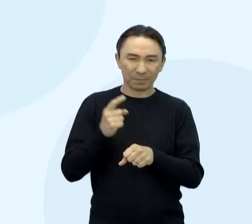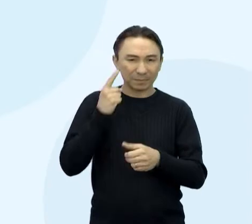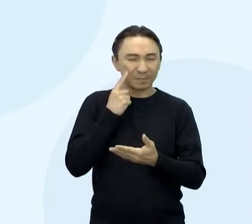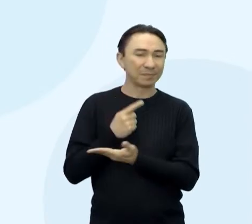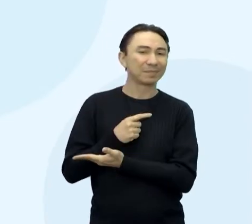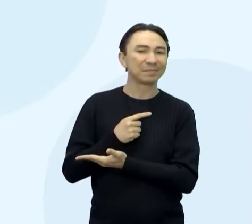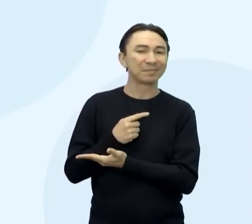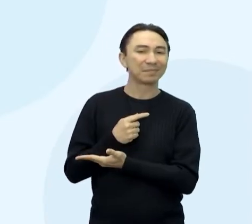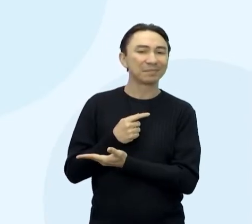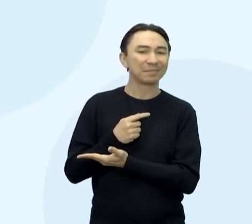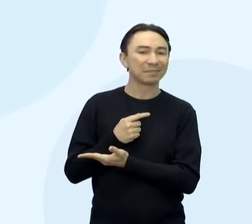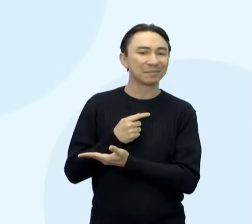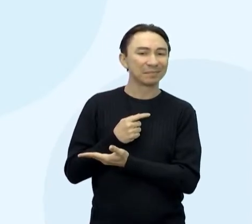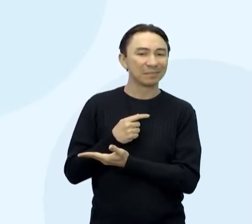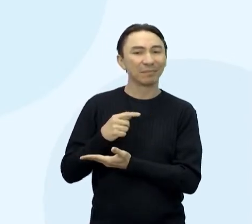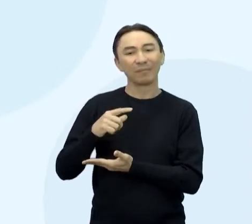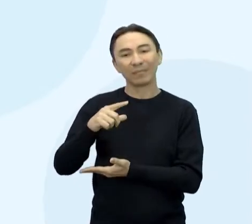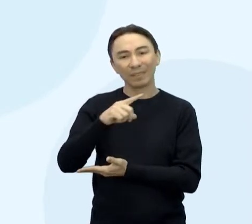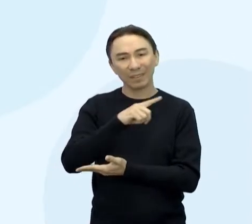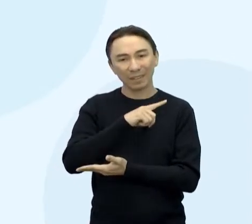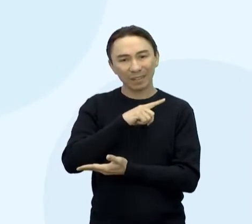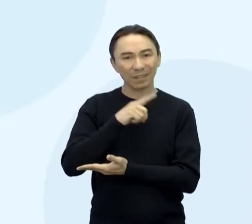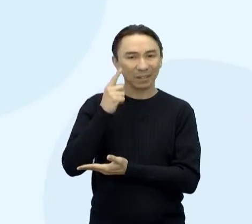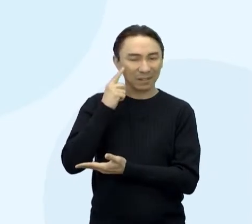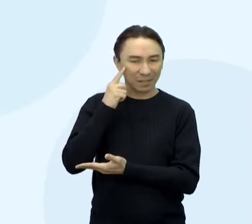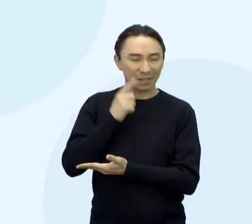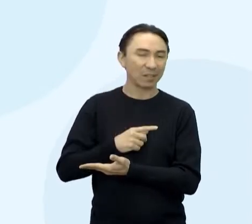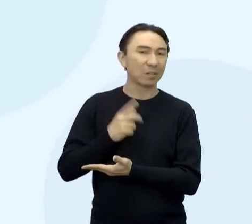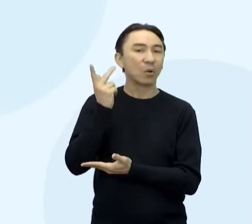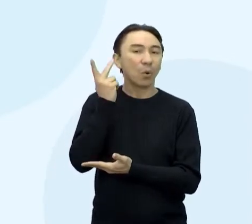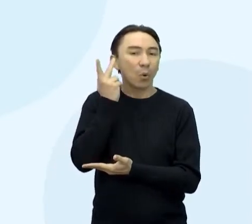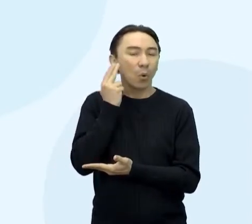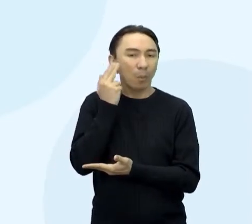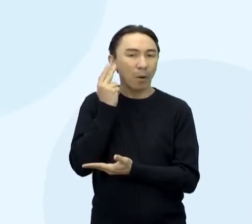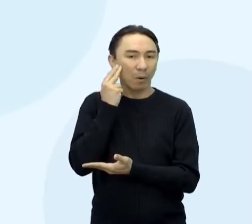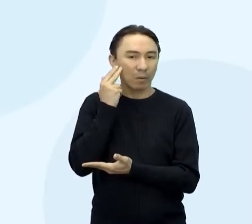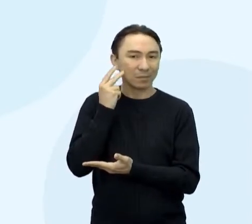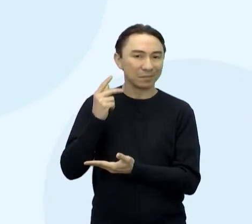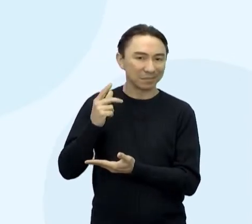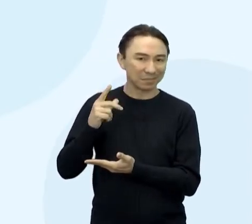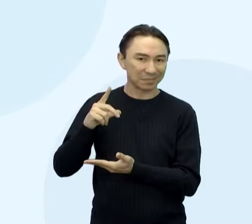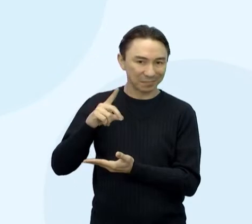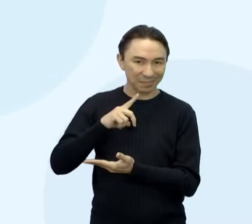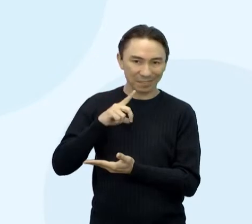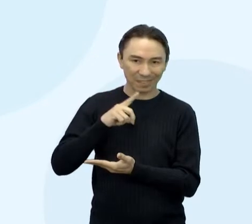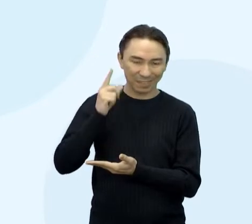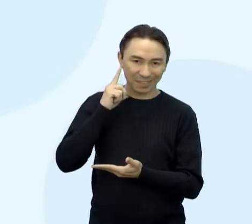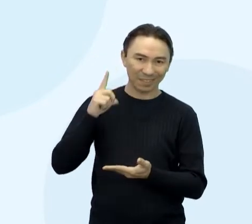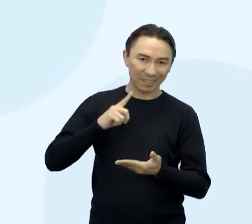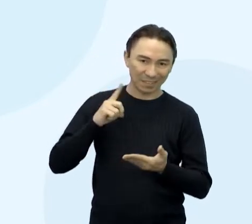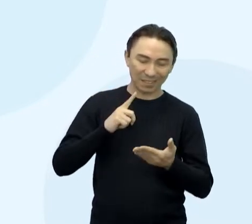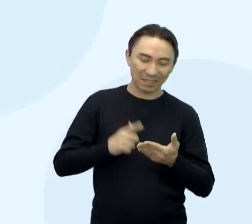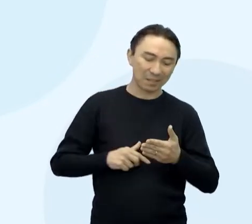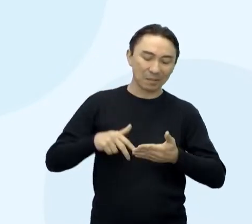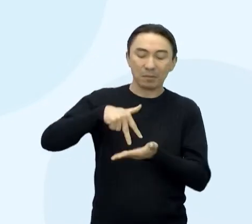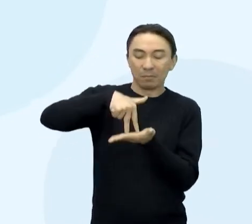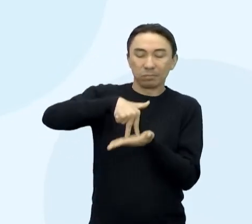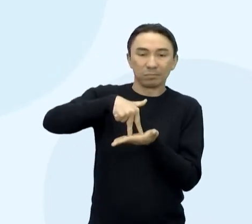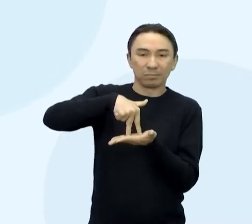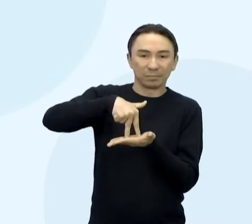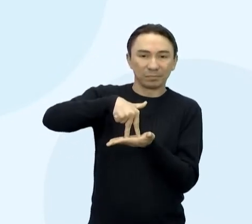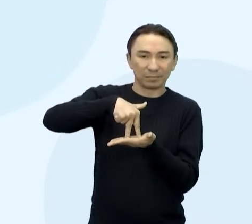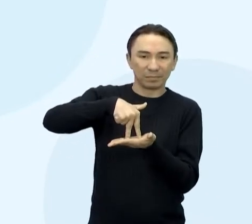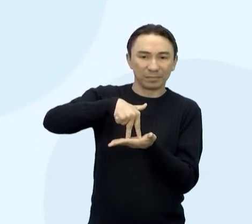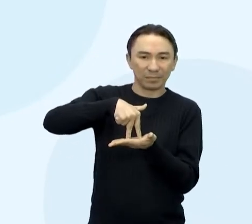veja, esse vetor aqui, que é a normal, é a reação do apoio, tem o